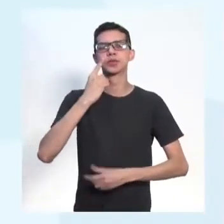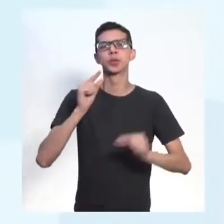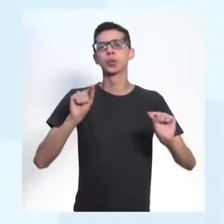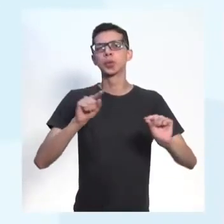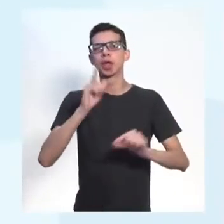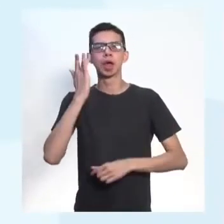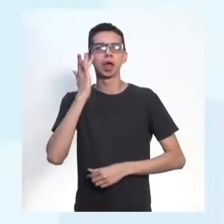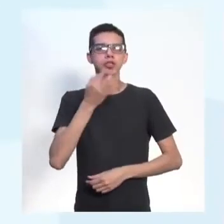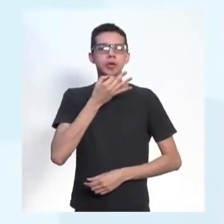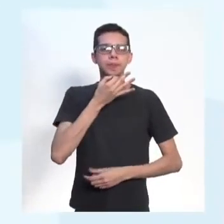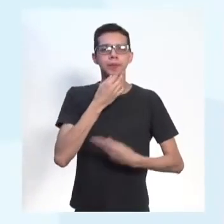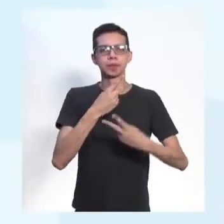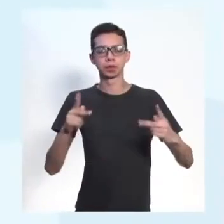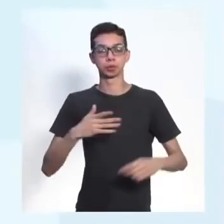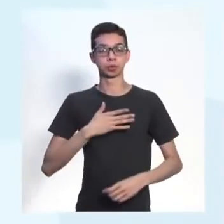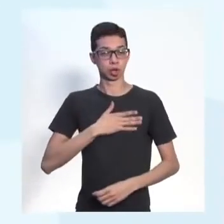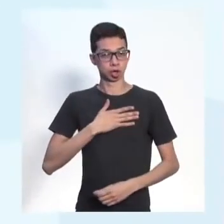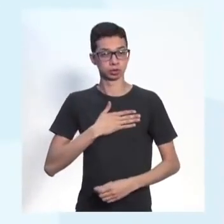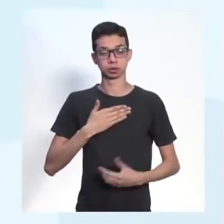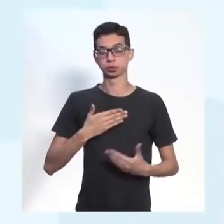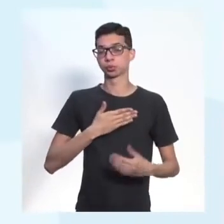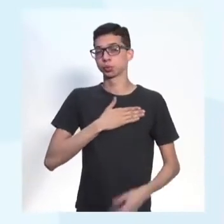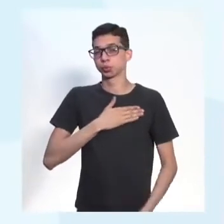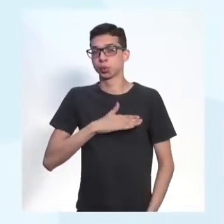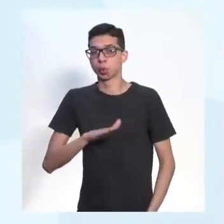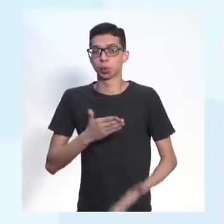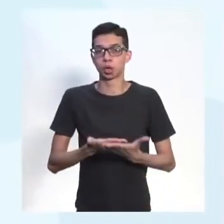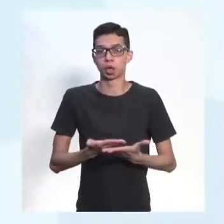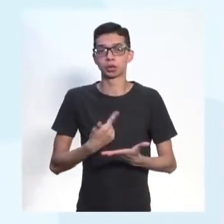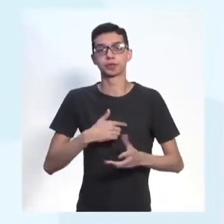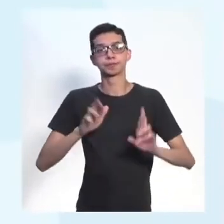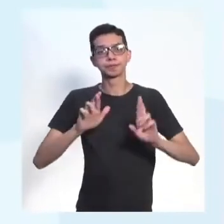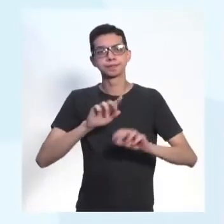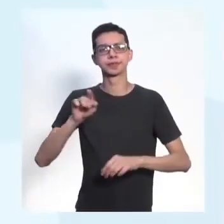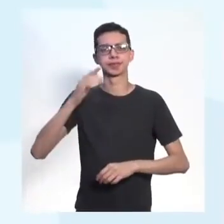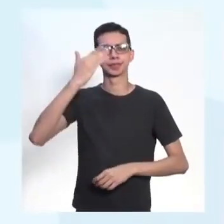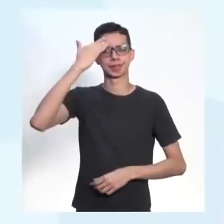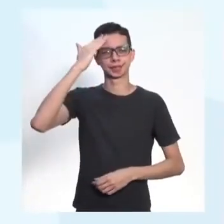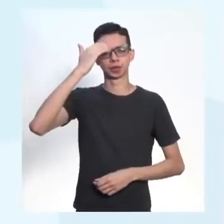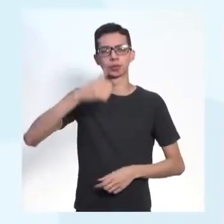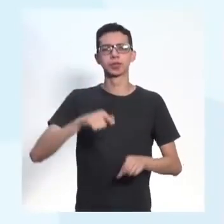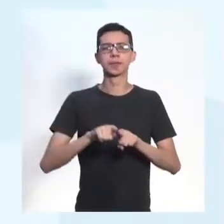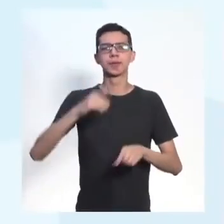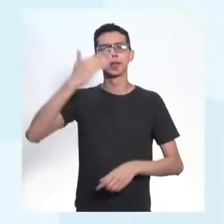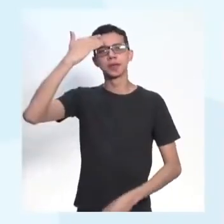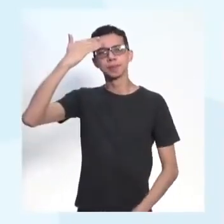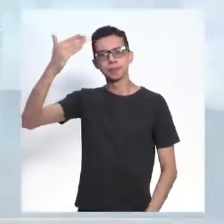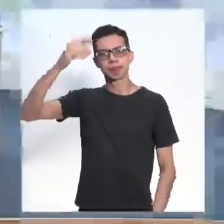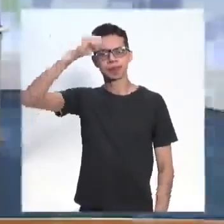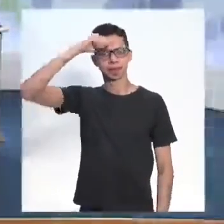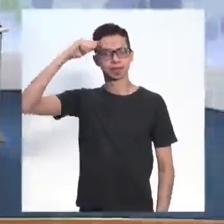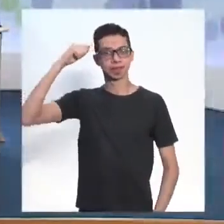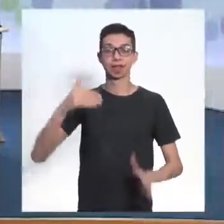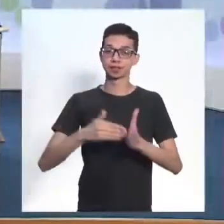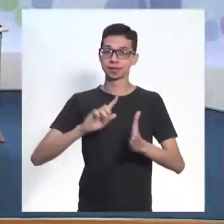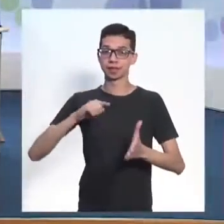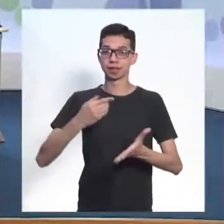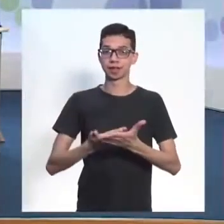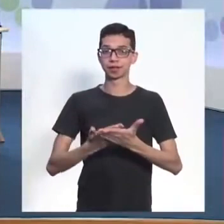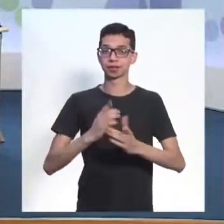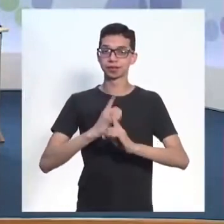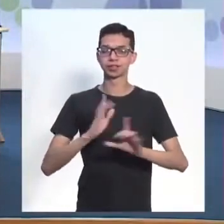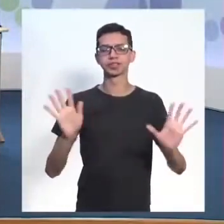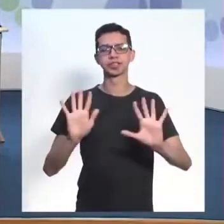que vocês acharam ou não gostaram da aula. Espero que vocês tenham entendido. Muito obrigado, Alê, né? Valeu. Até a próxima, né? Até a